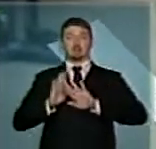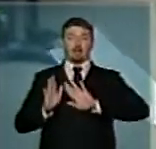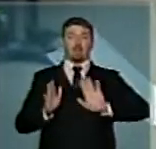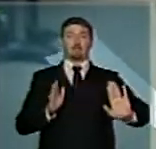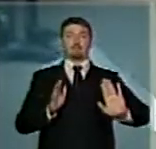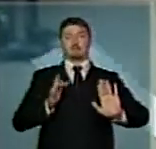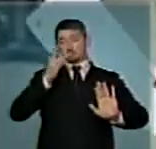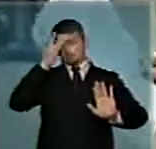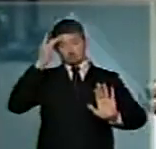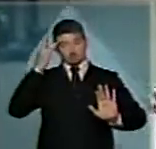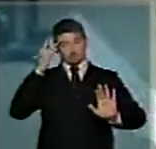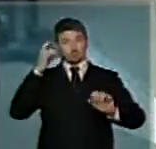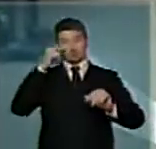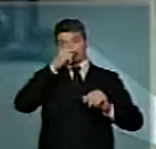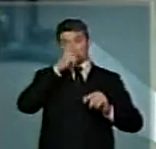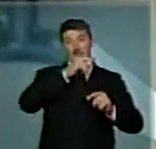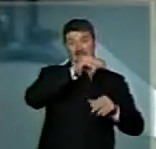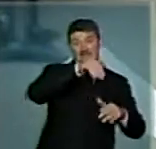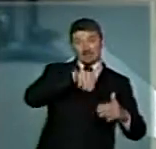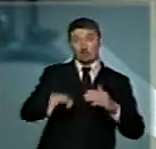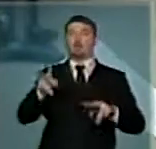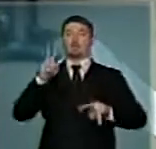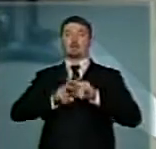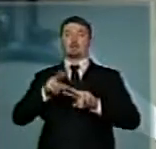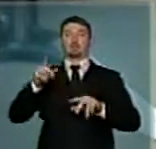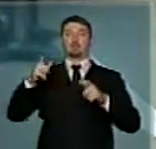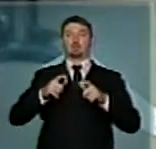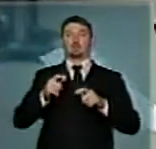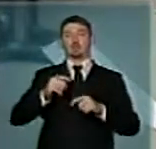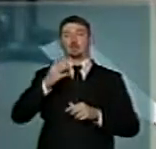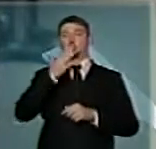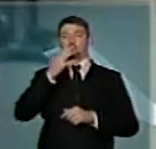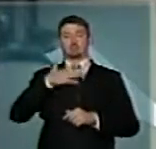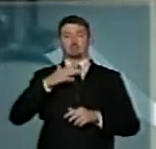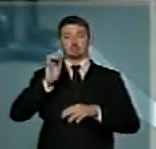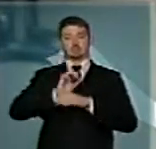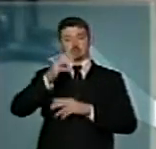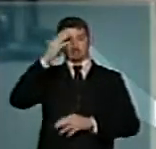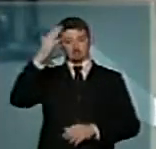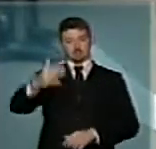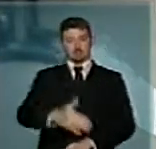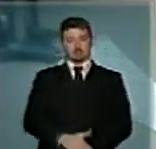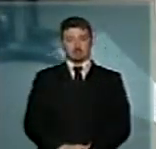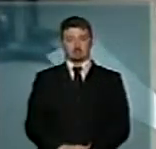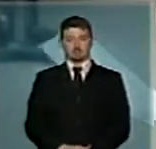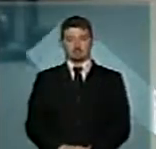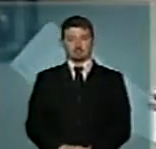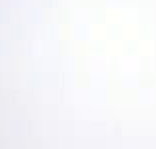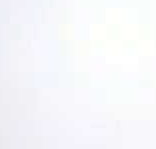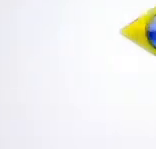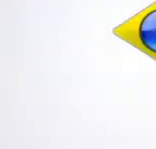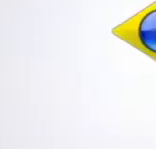madeireiros e traficantes que invadem terras indígenas no nosso Estado. Muito obrigada, senhor presidente.